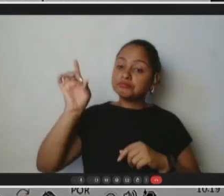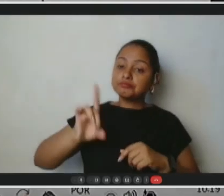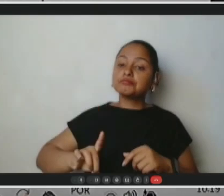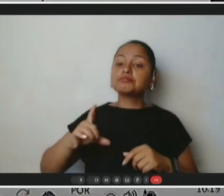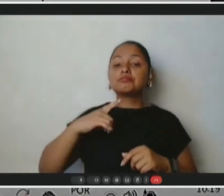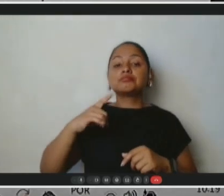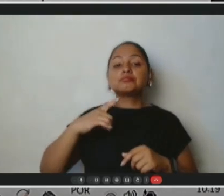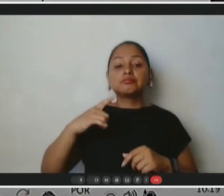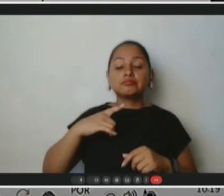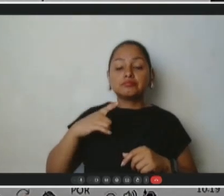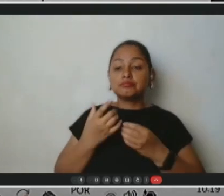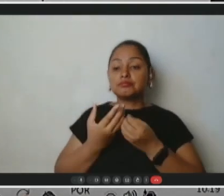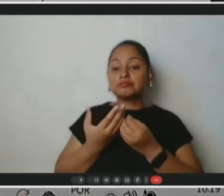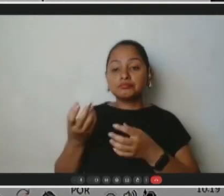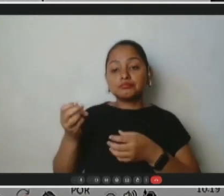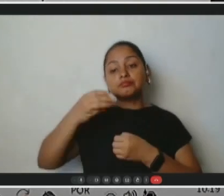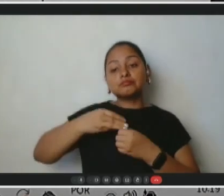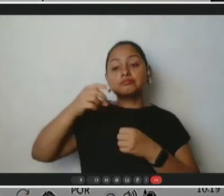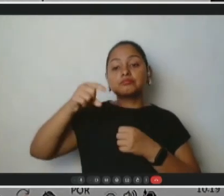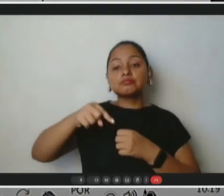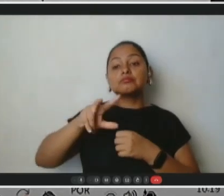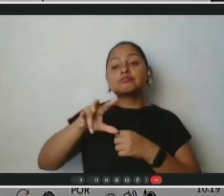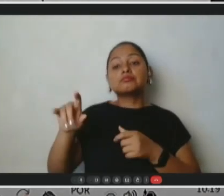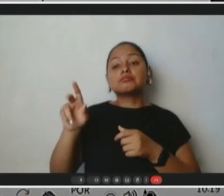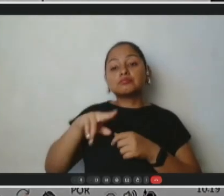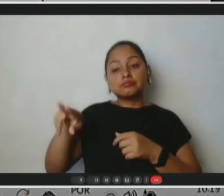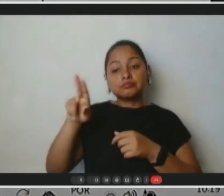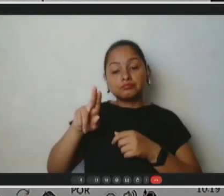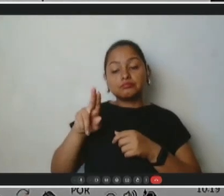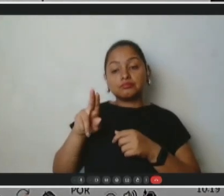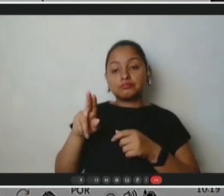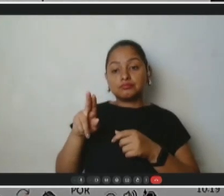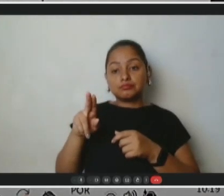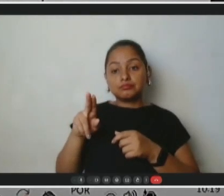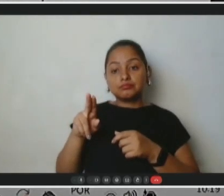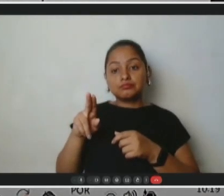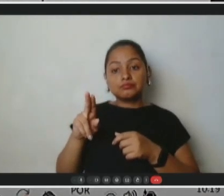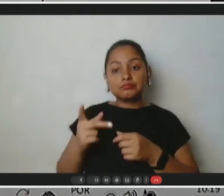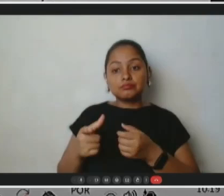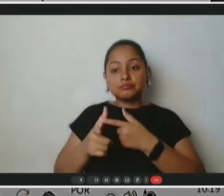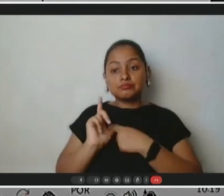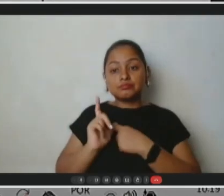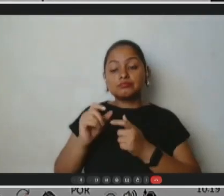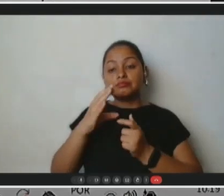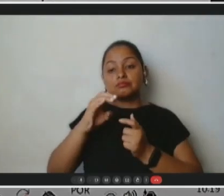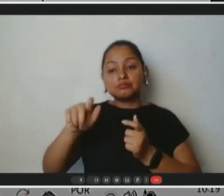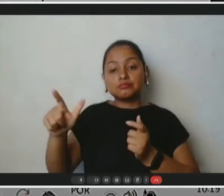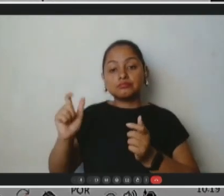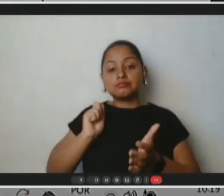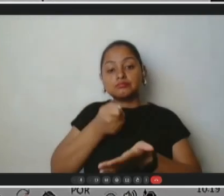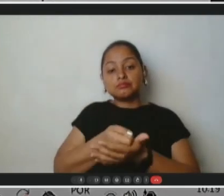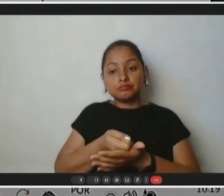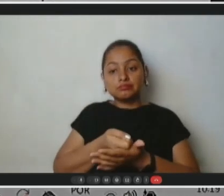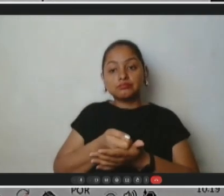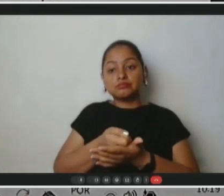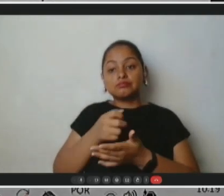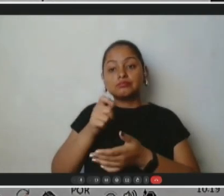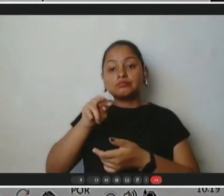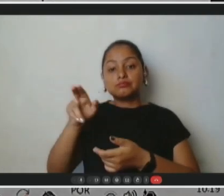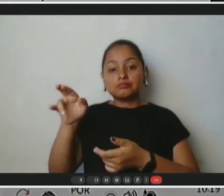Público Municipal será aplicado no atendimento de despesas de capital e pagamento de aportes previdenciários.